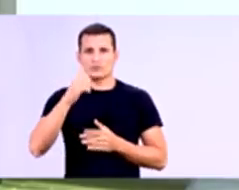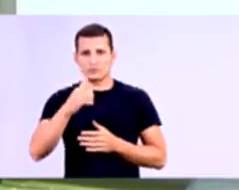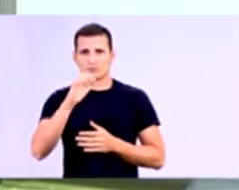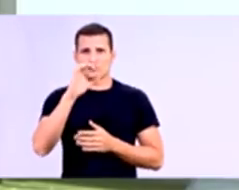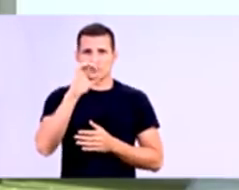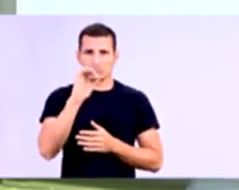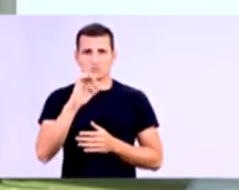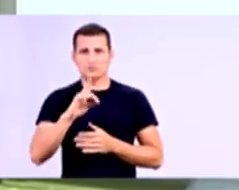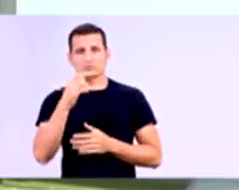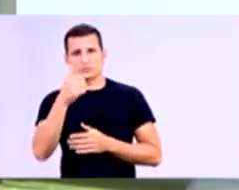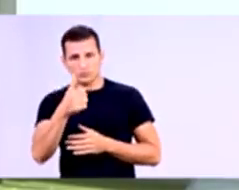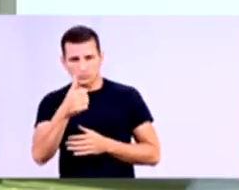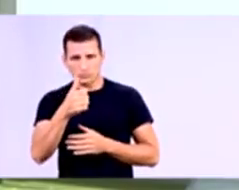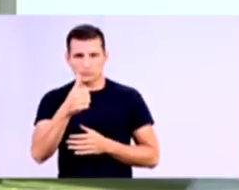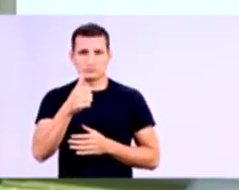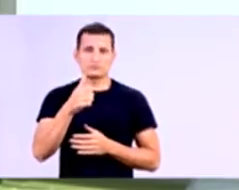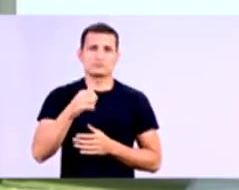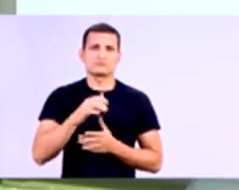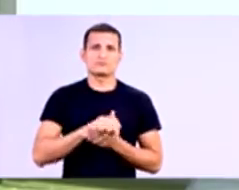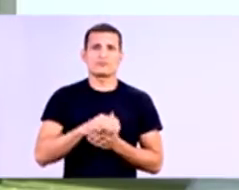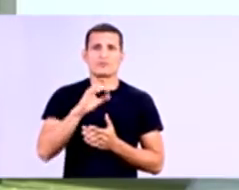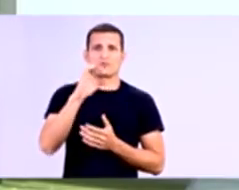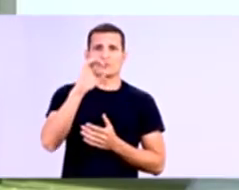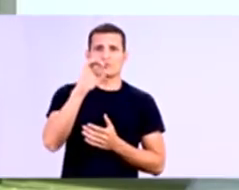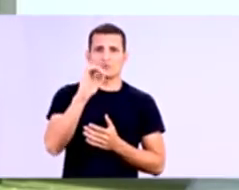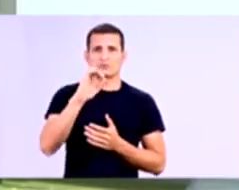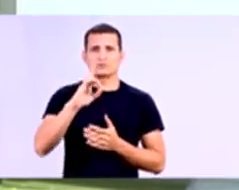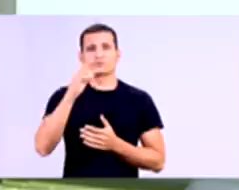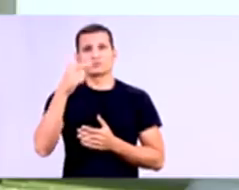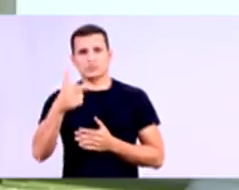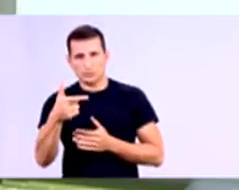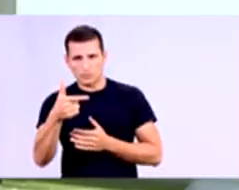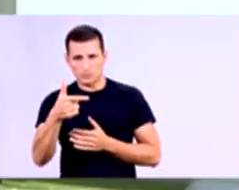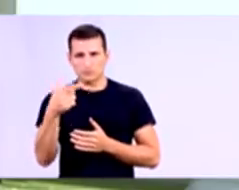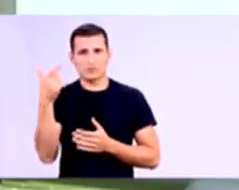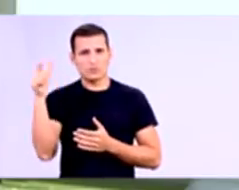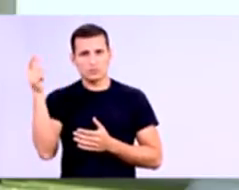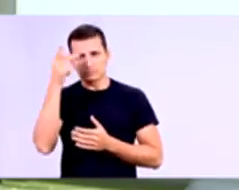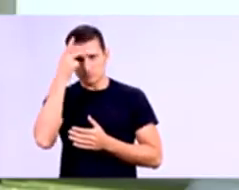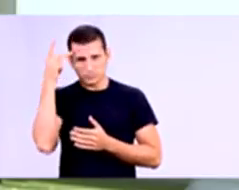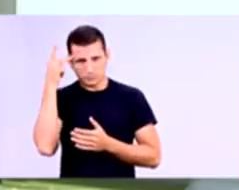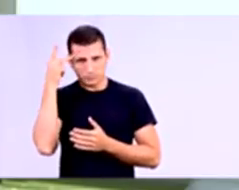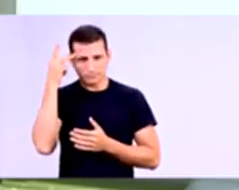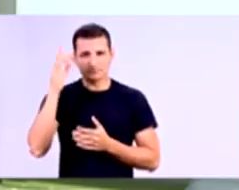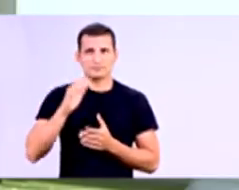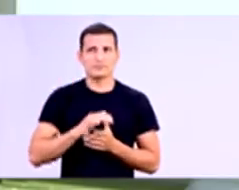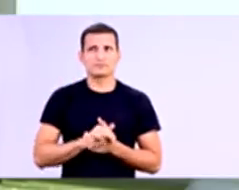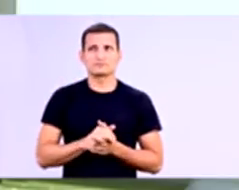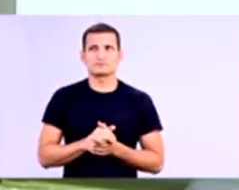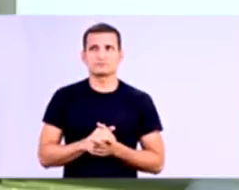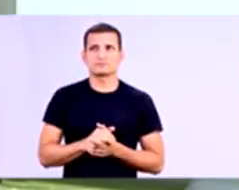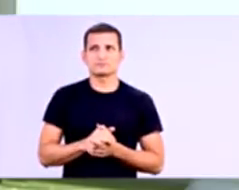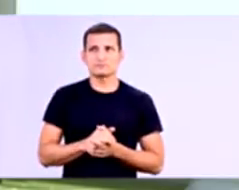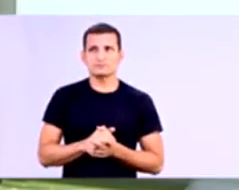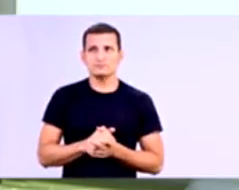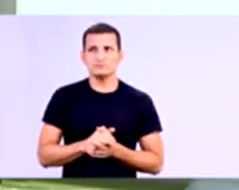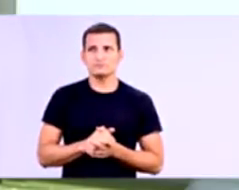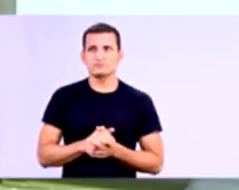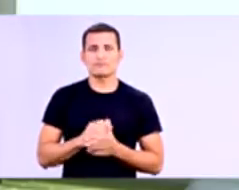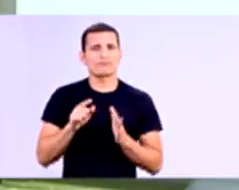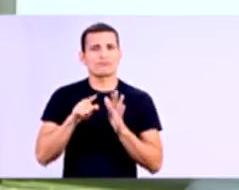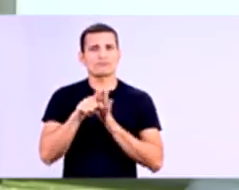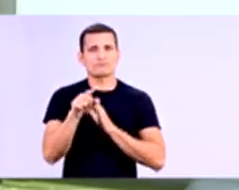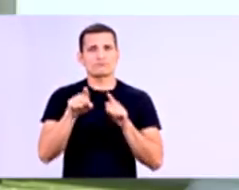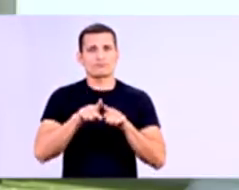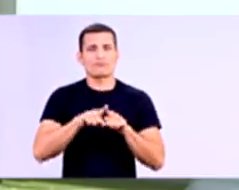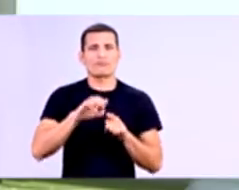ter o Ricardo Machado. Código 2, Rafael Pitwak. Quando buscar o código 2, só vai ter o professor Rafael. Aí você pode perguntar também,